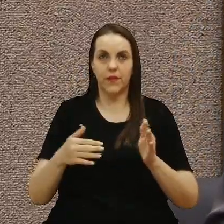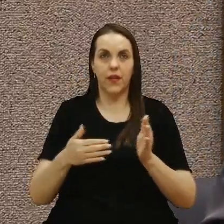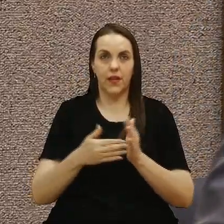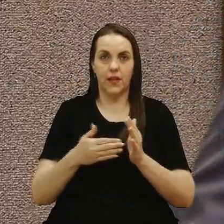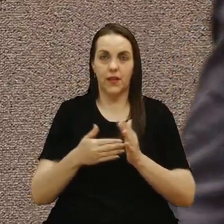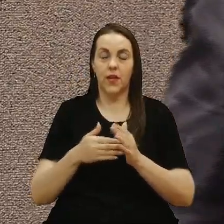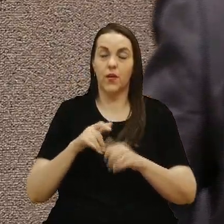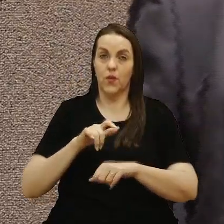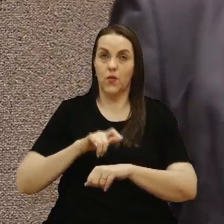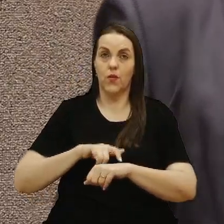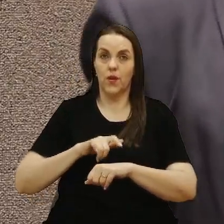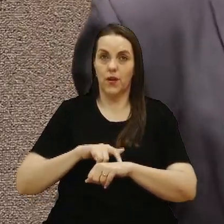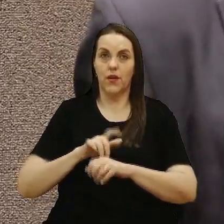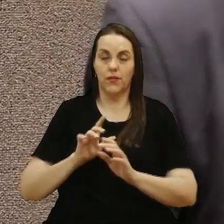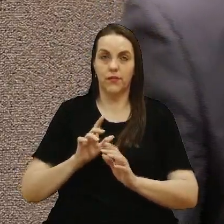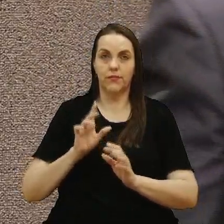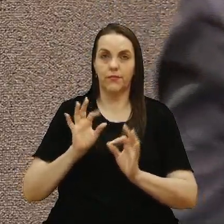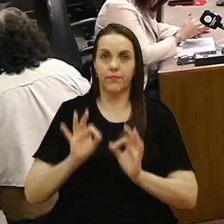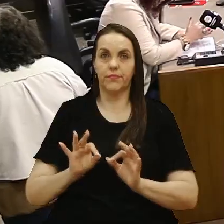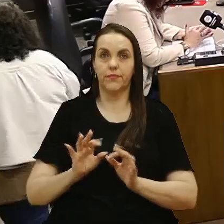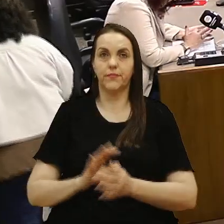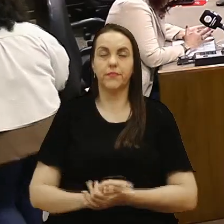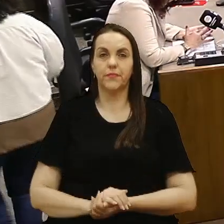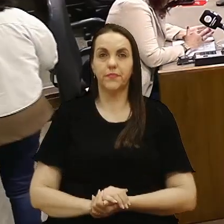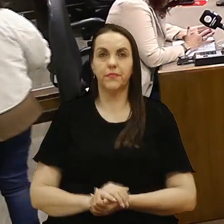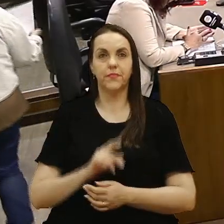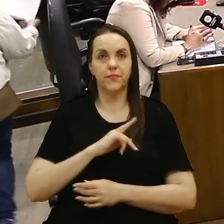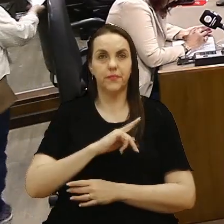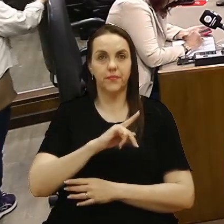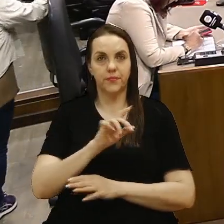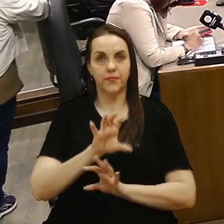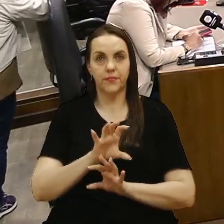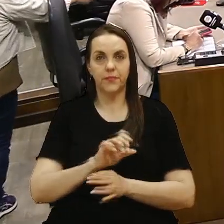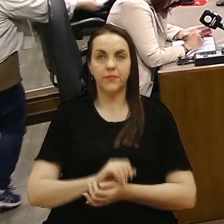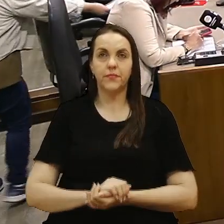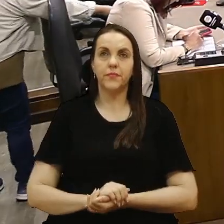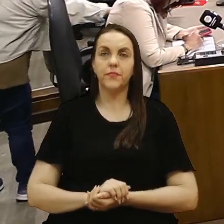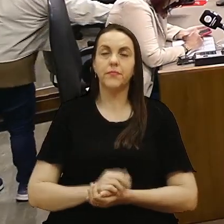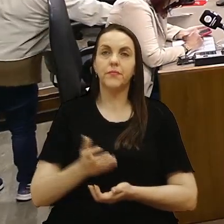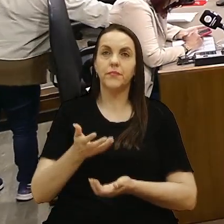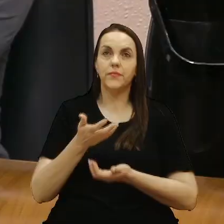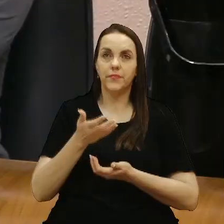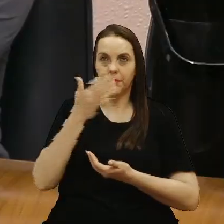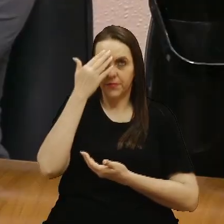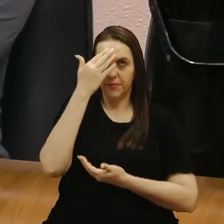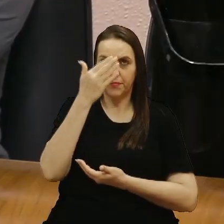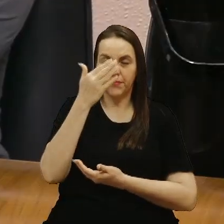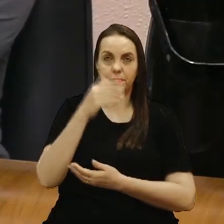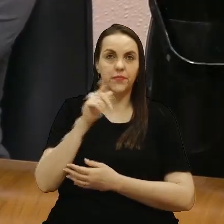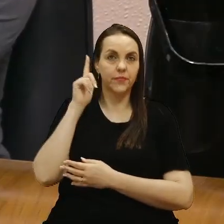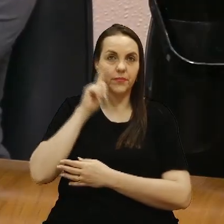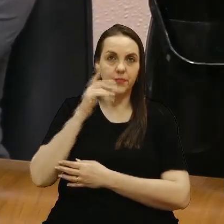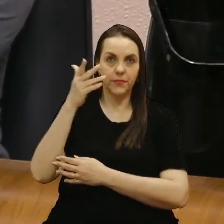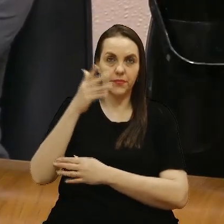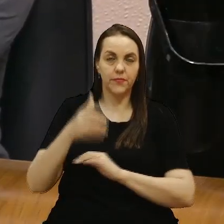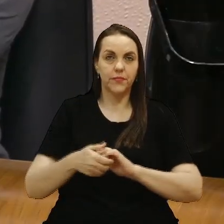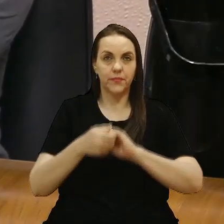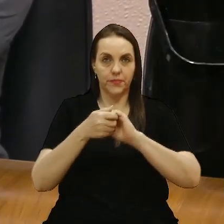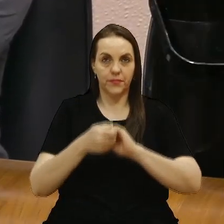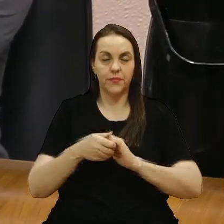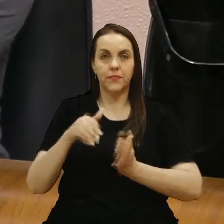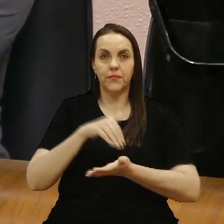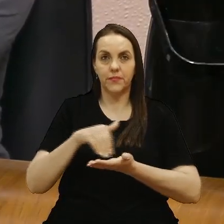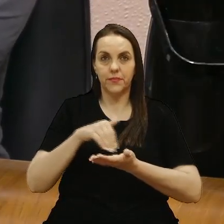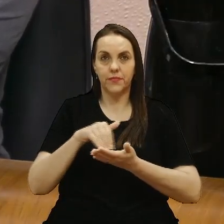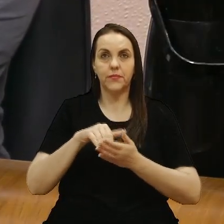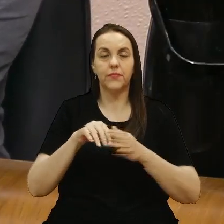horário determinado. Era isso, senhor presidente. Muito obrigado. Quero saudar aqui a secretária de Educação, Marta Fattori, logo